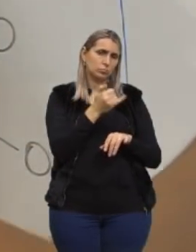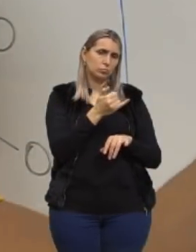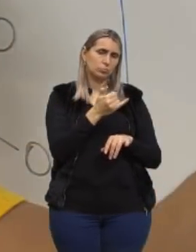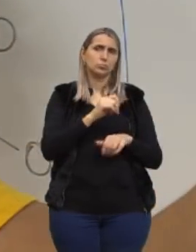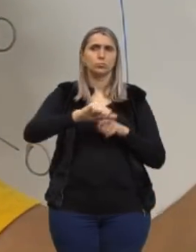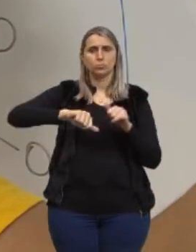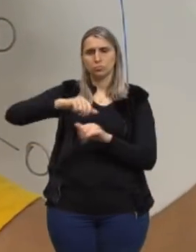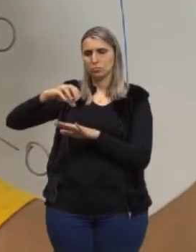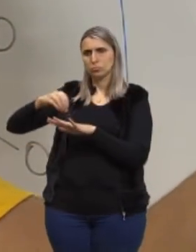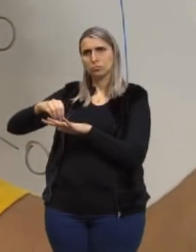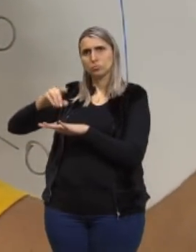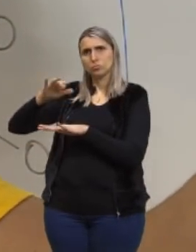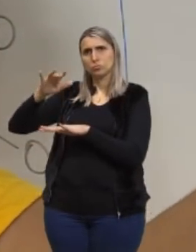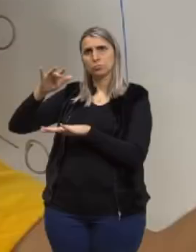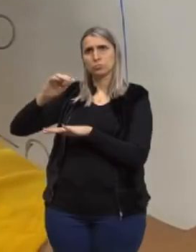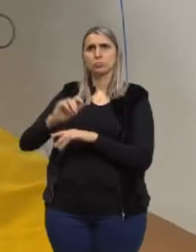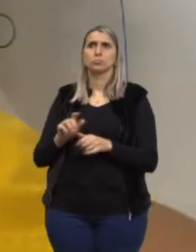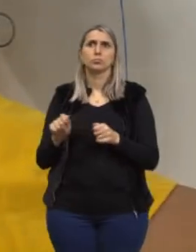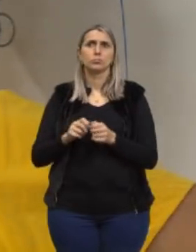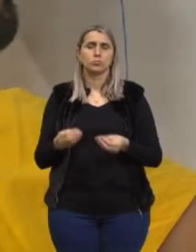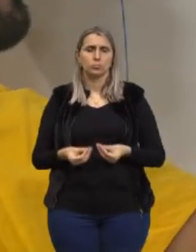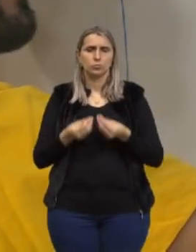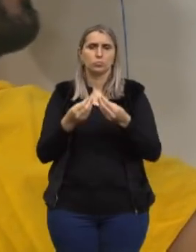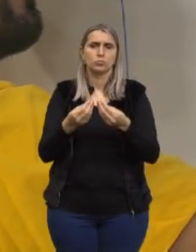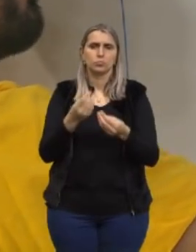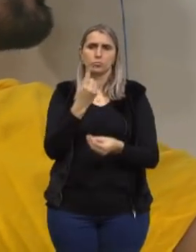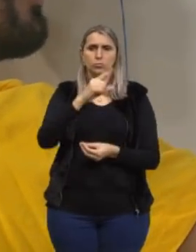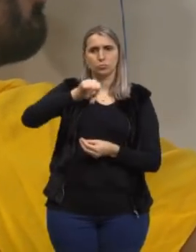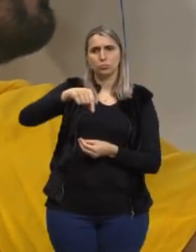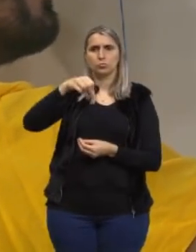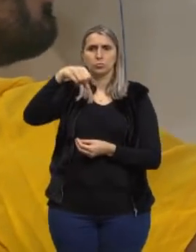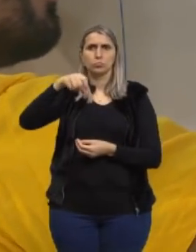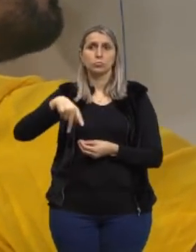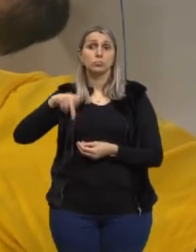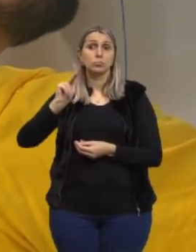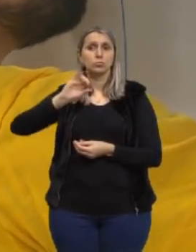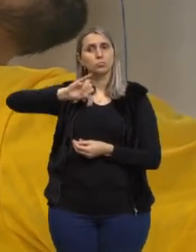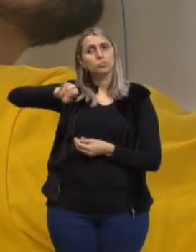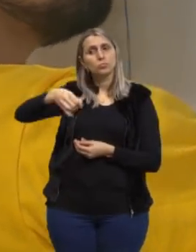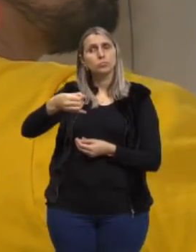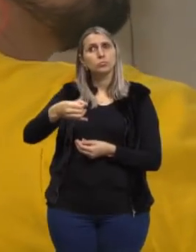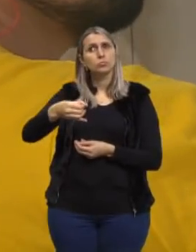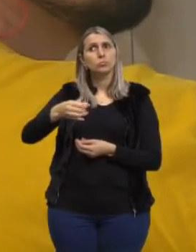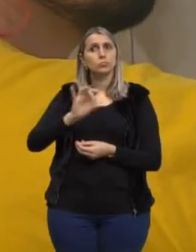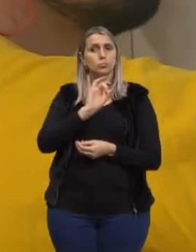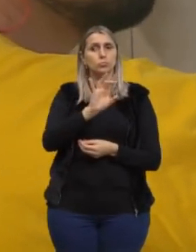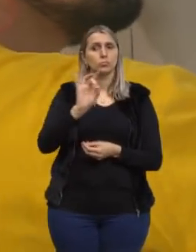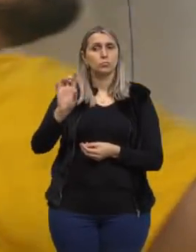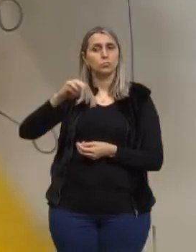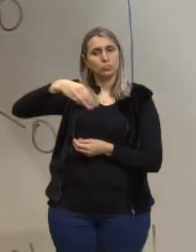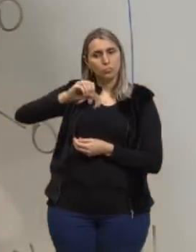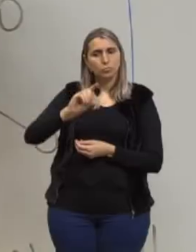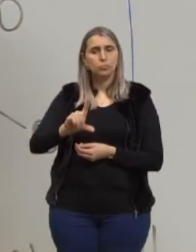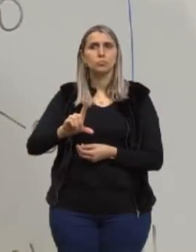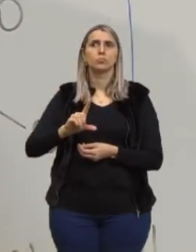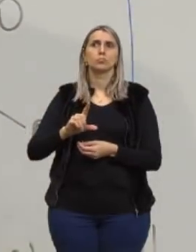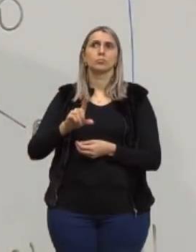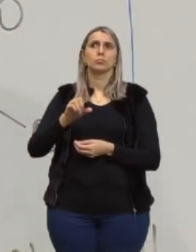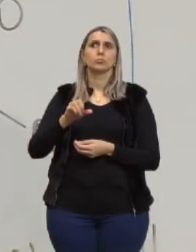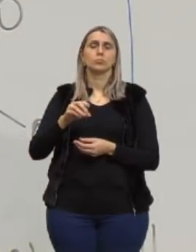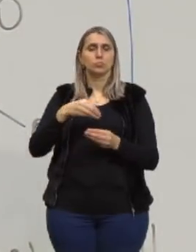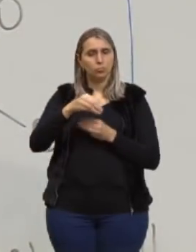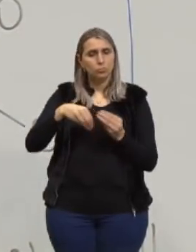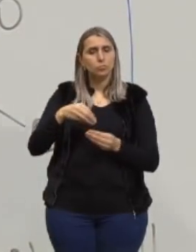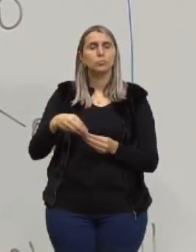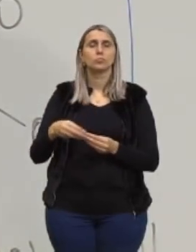eu tenho que dar 1,9 quilojoule por mol de